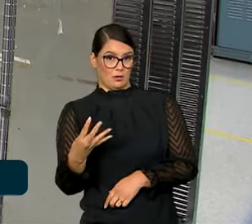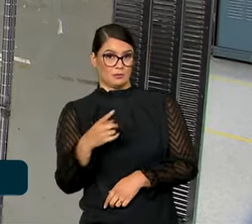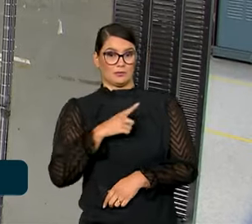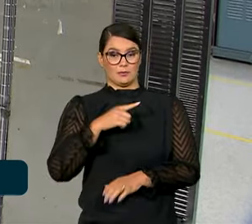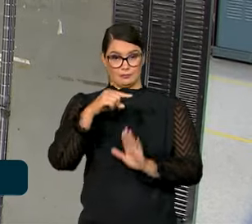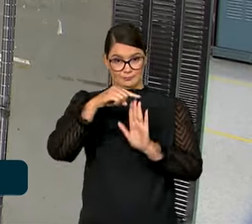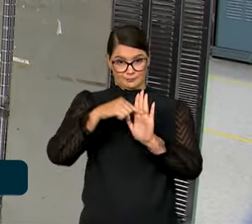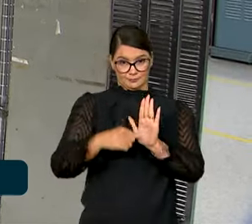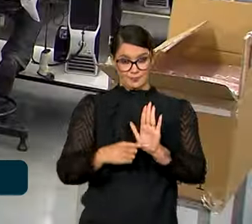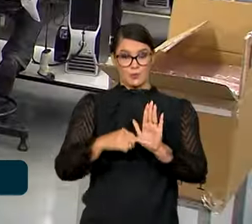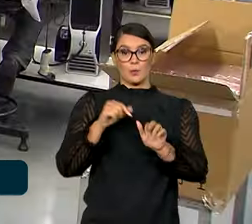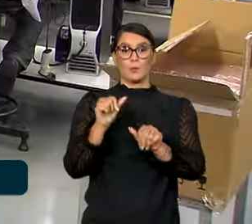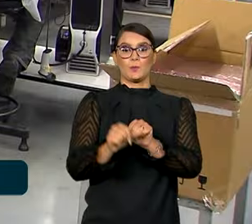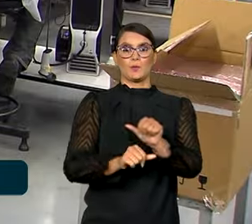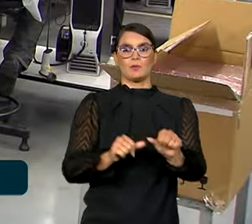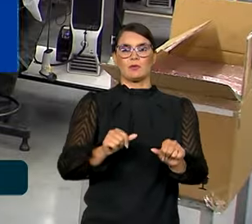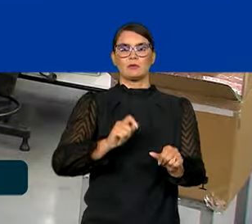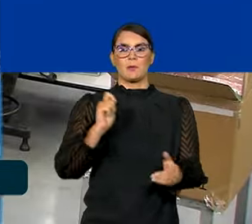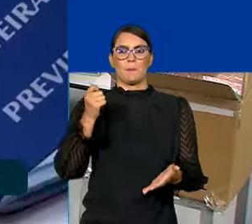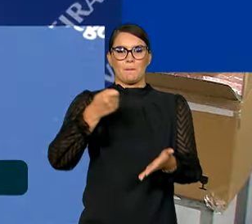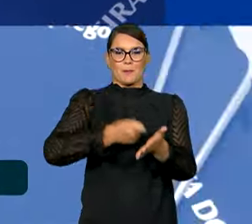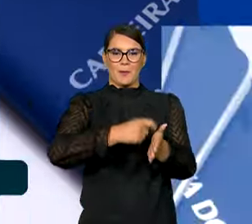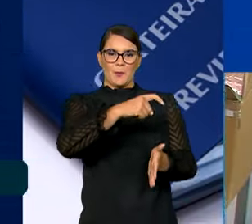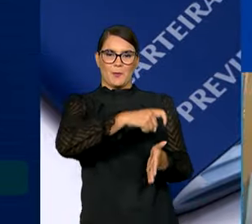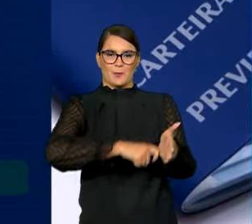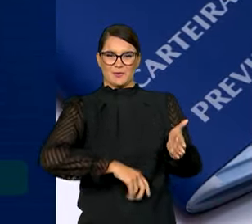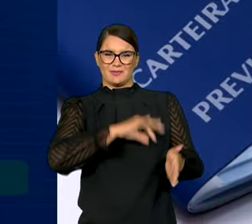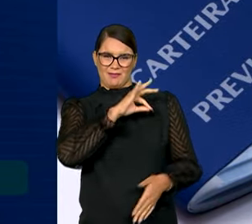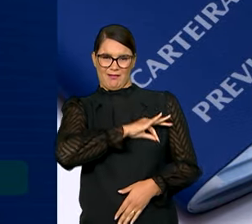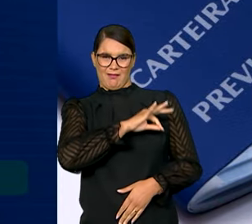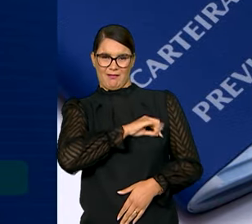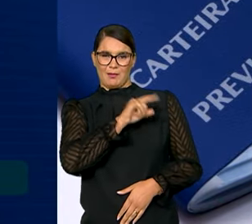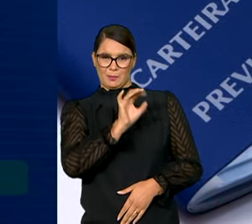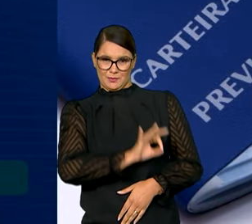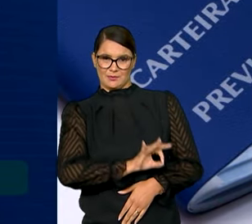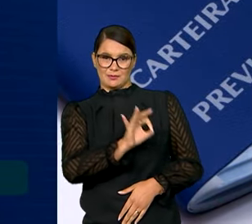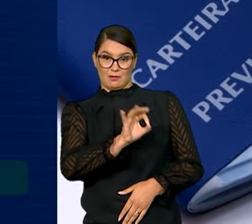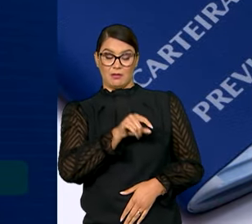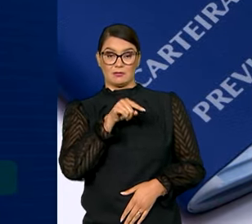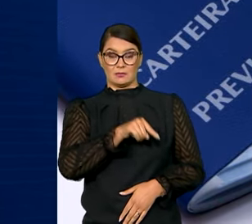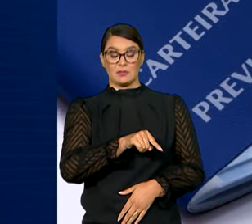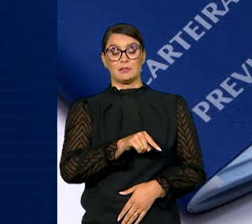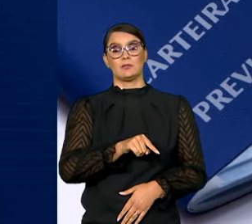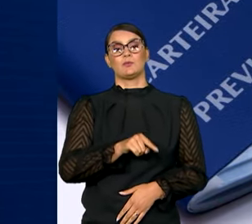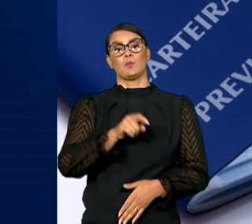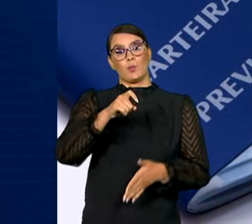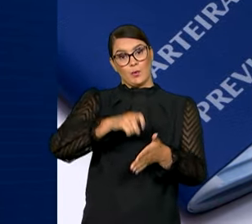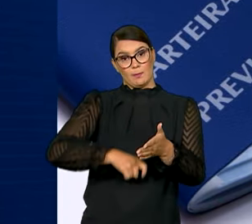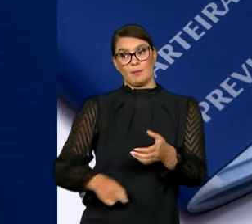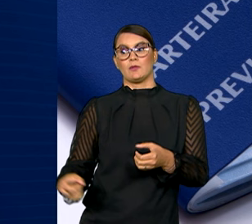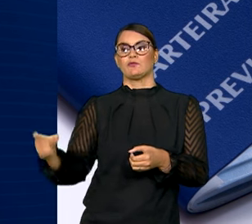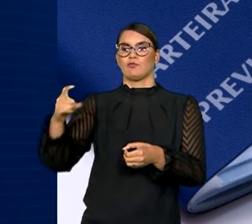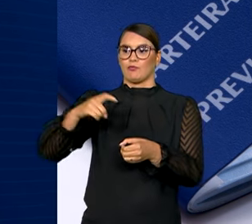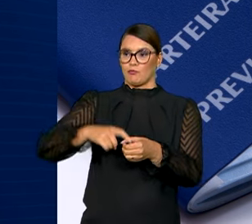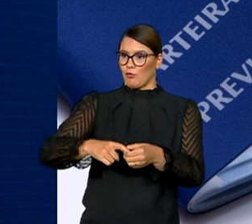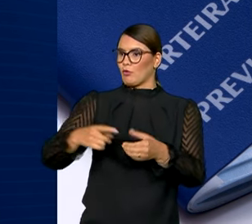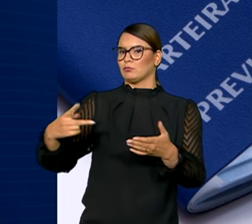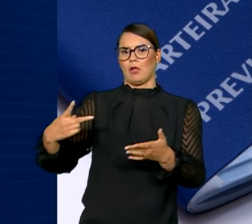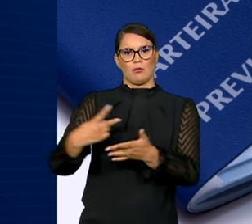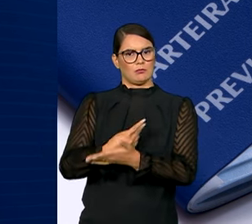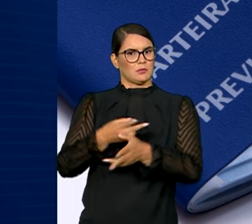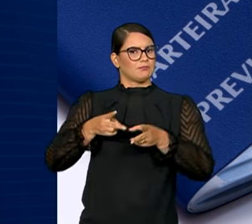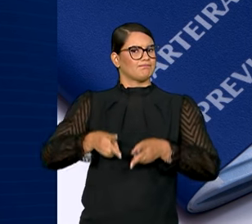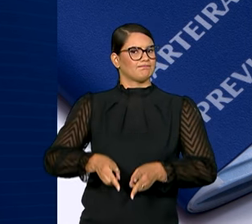elas, mudanças na desoneração da folha de pagamento. Com a medida, o imposto volta a incidir sobre a folha de